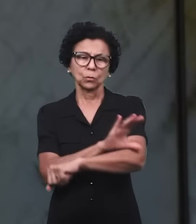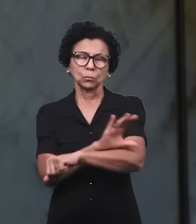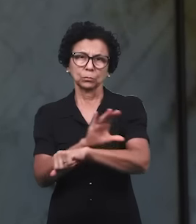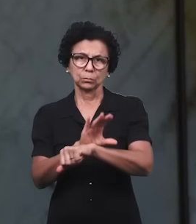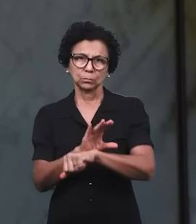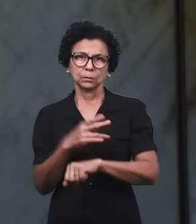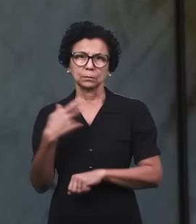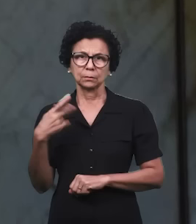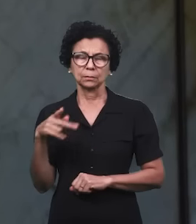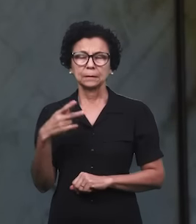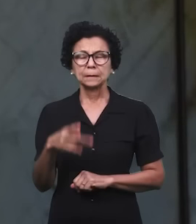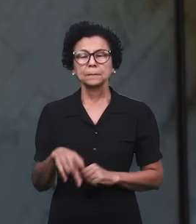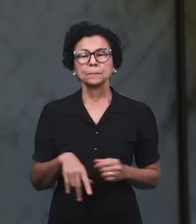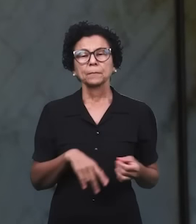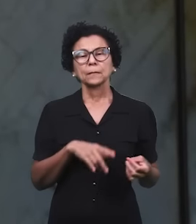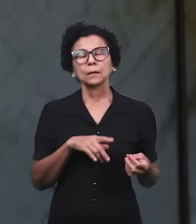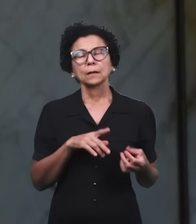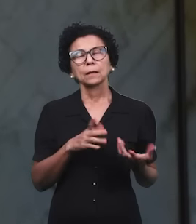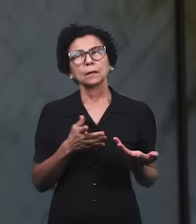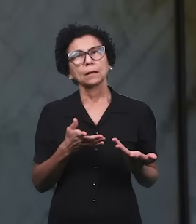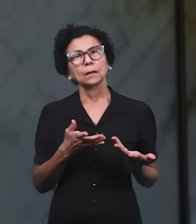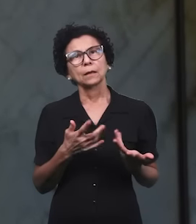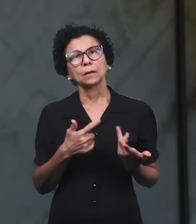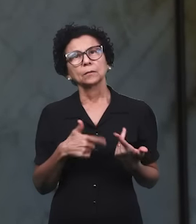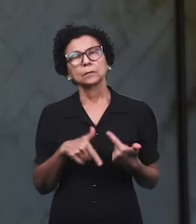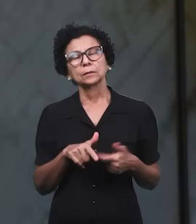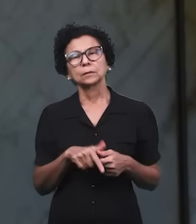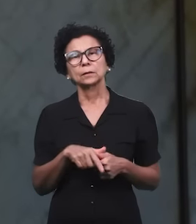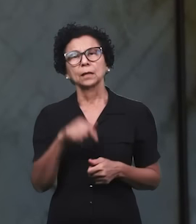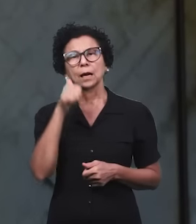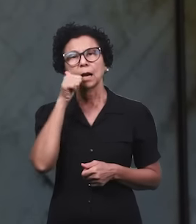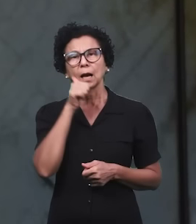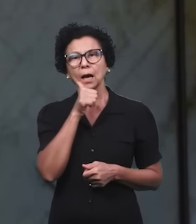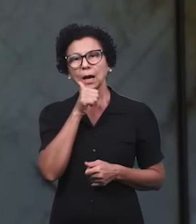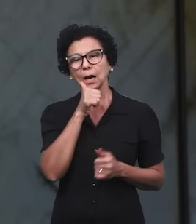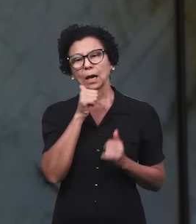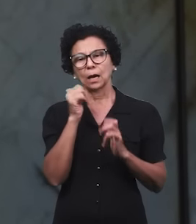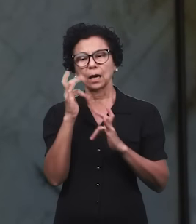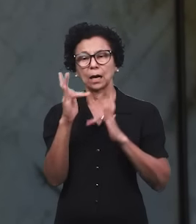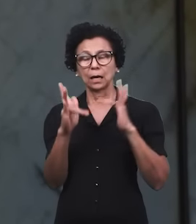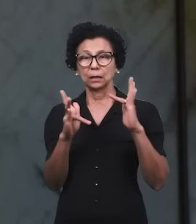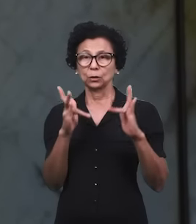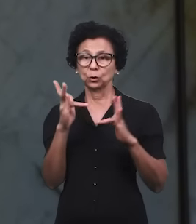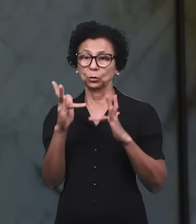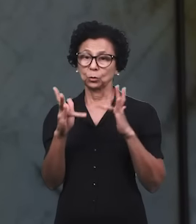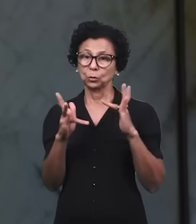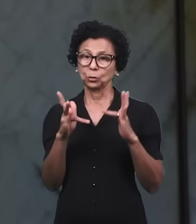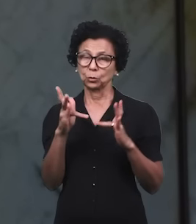temos a noiva